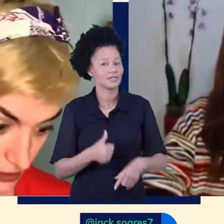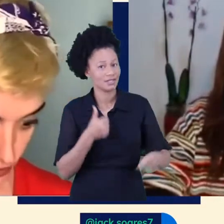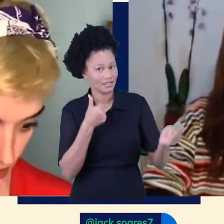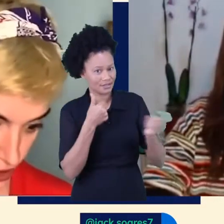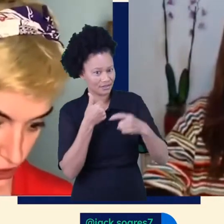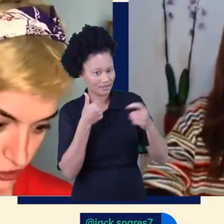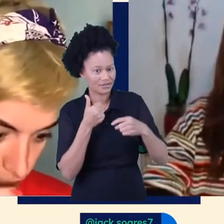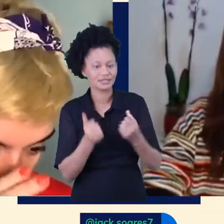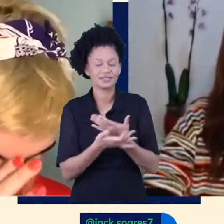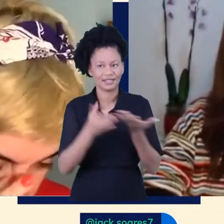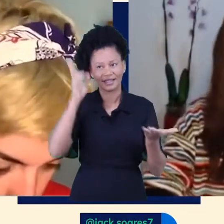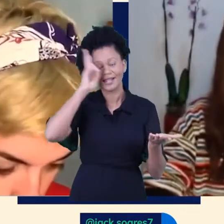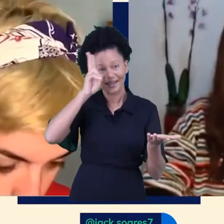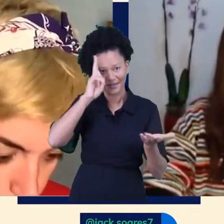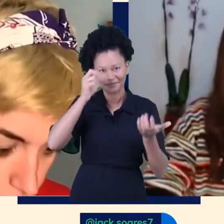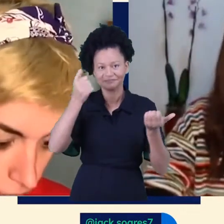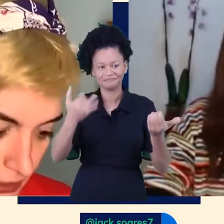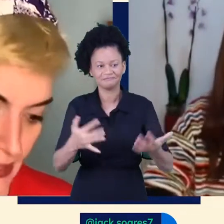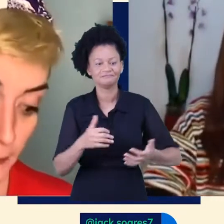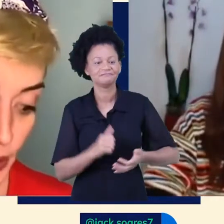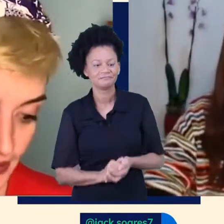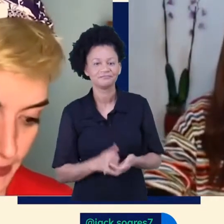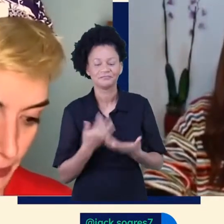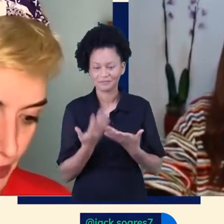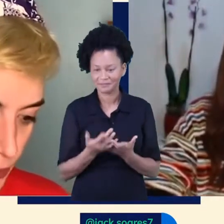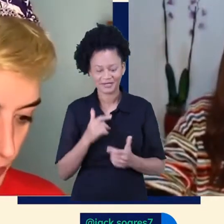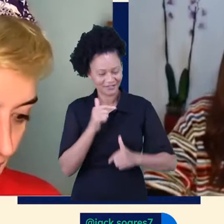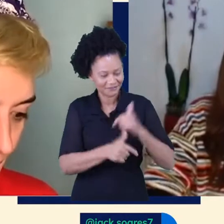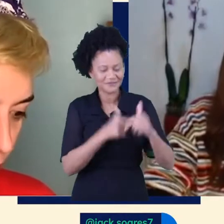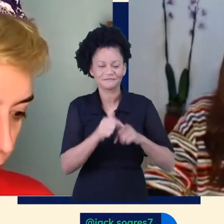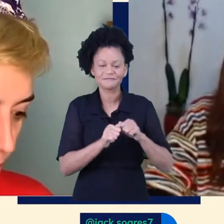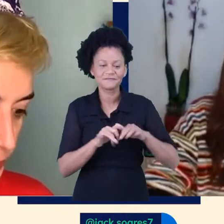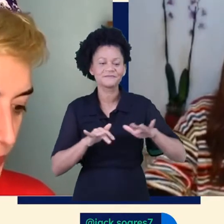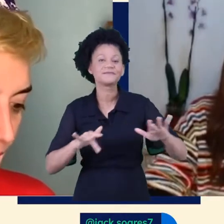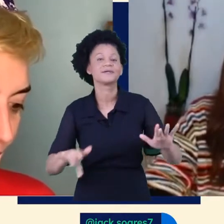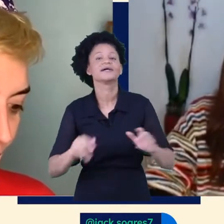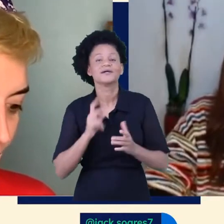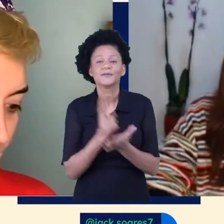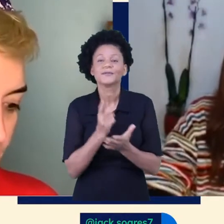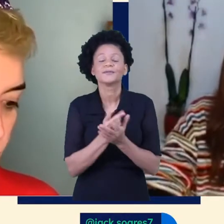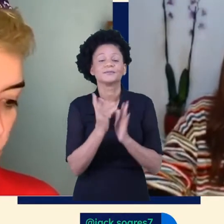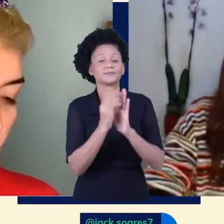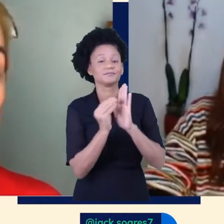gerar engajamento e a gente continuar fazendo esse conteúdo. Próxima pergunta, Carol.